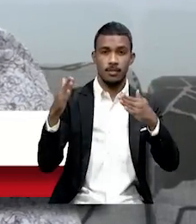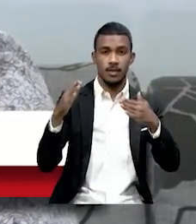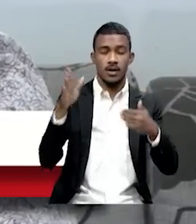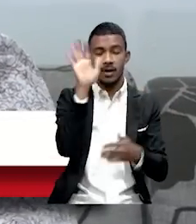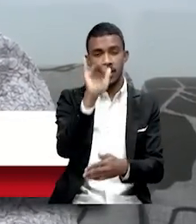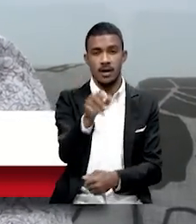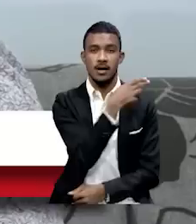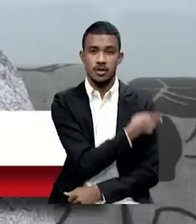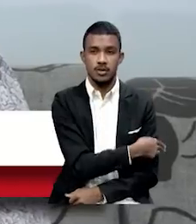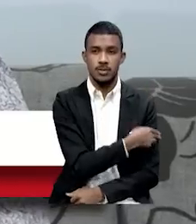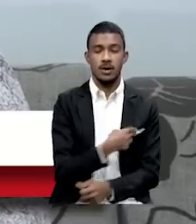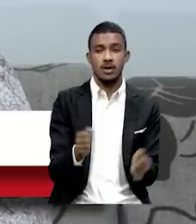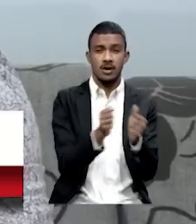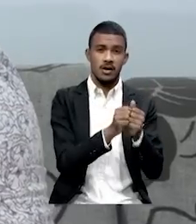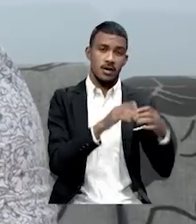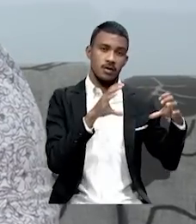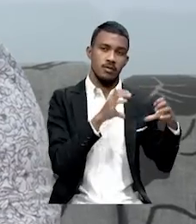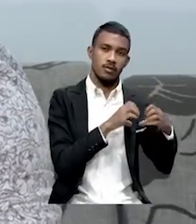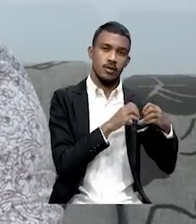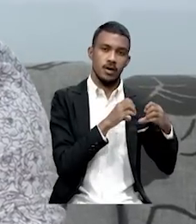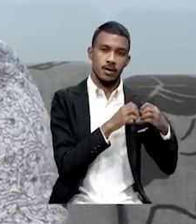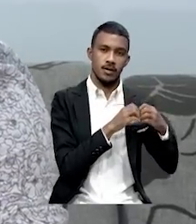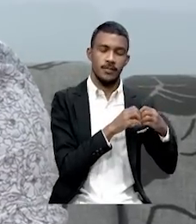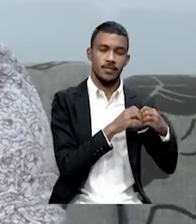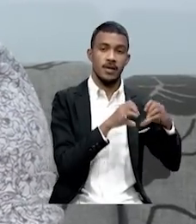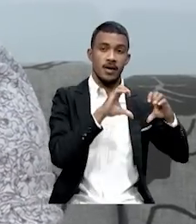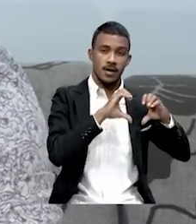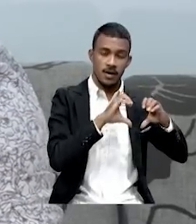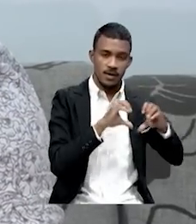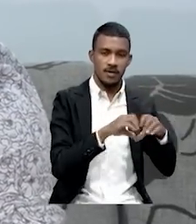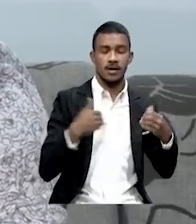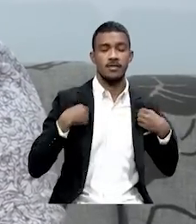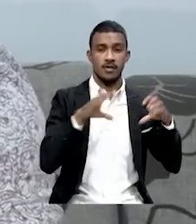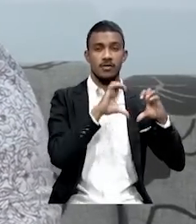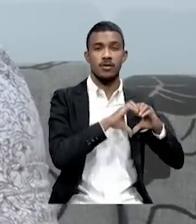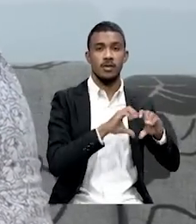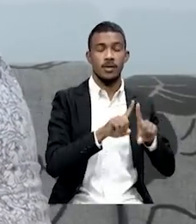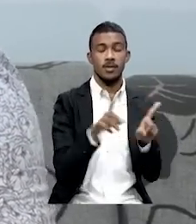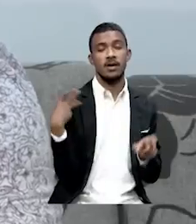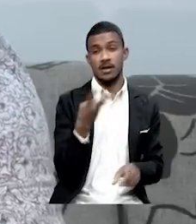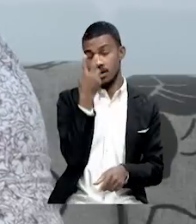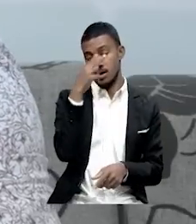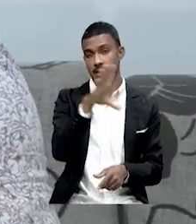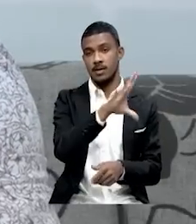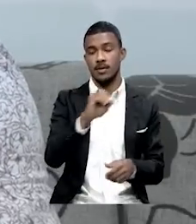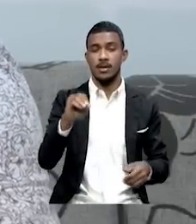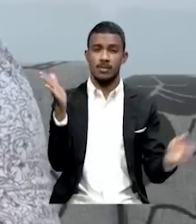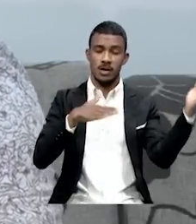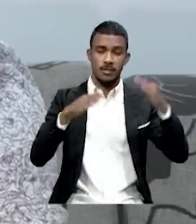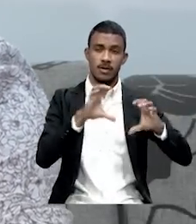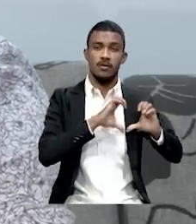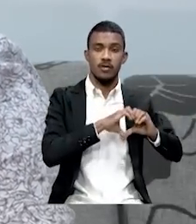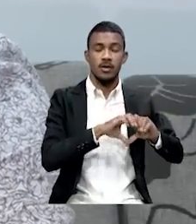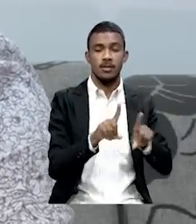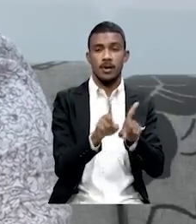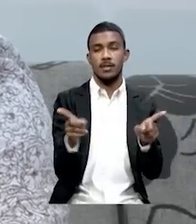problema ia fuan, ia problema fuan, mas be ite kono tama ite hanen ite problema fuan de, mas ite ne